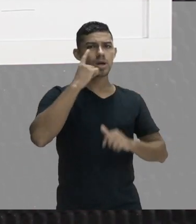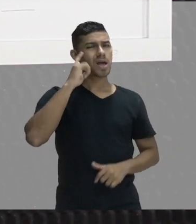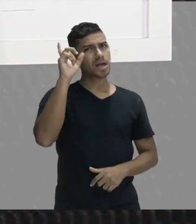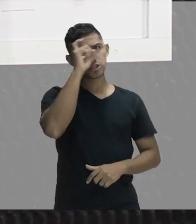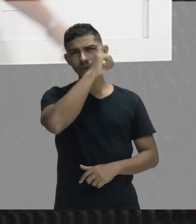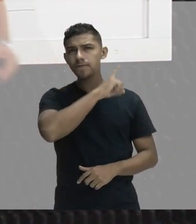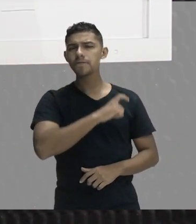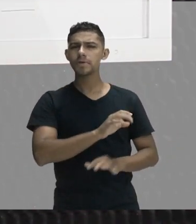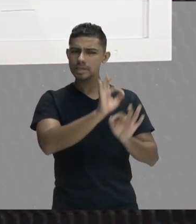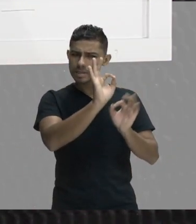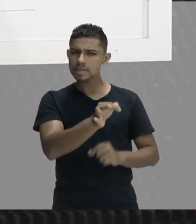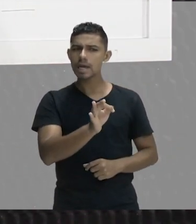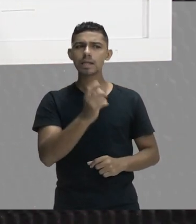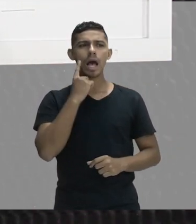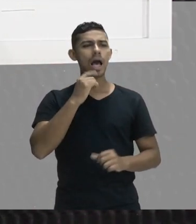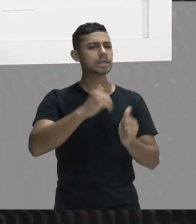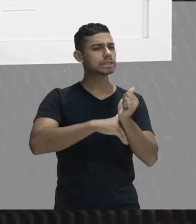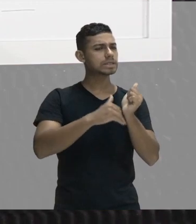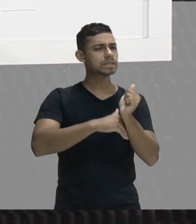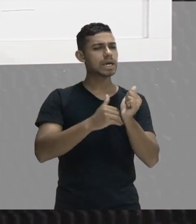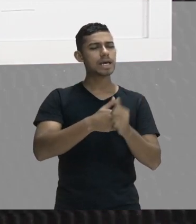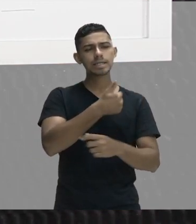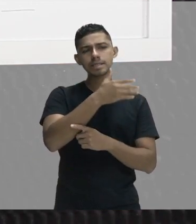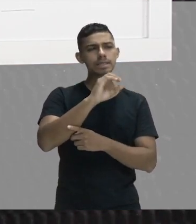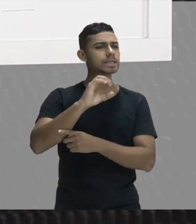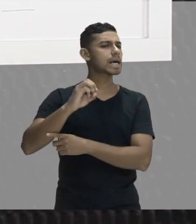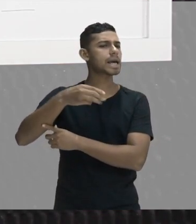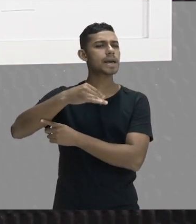são 100 mil senhas que podem ser